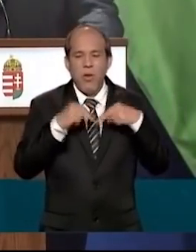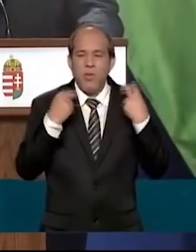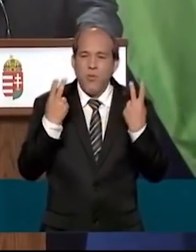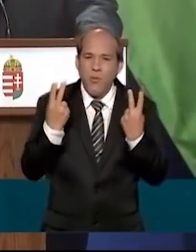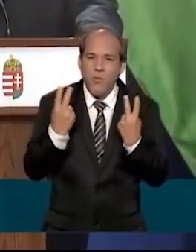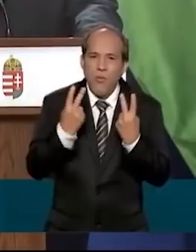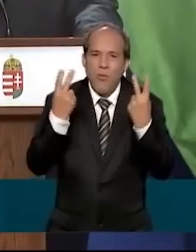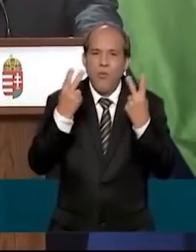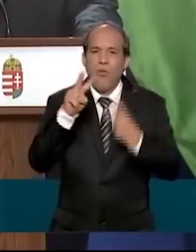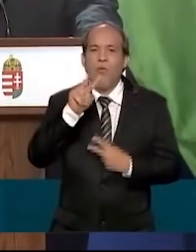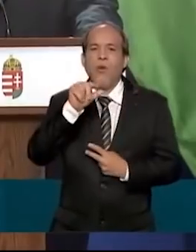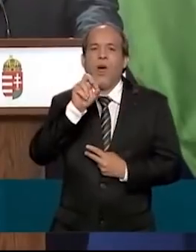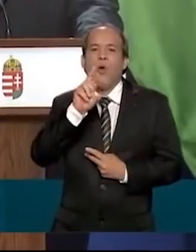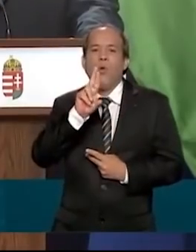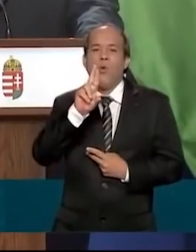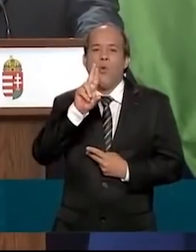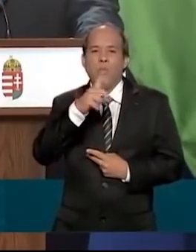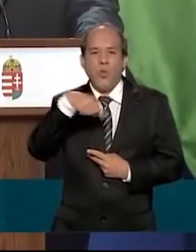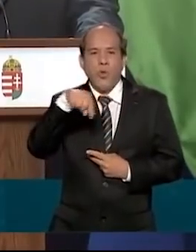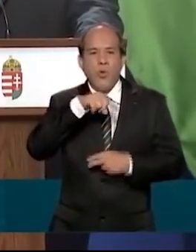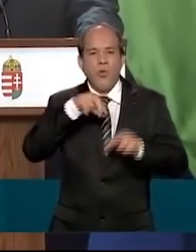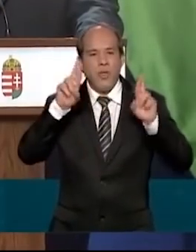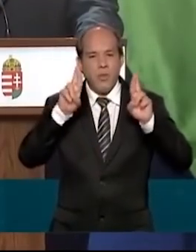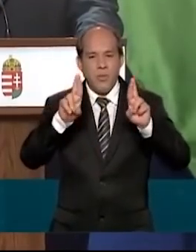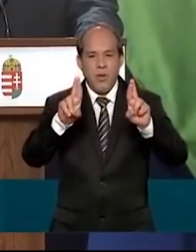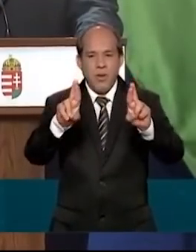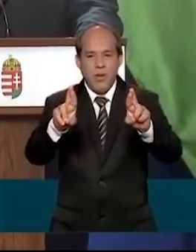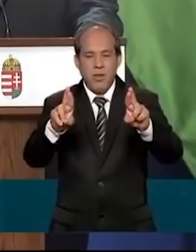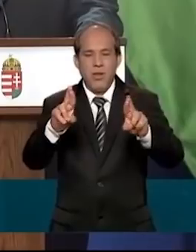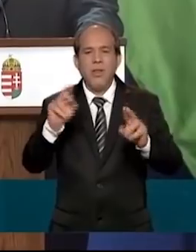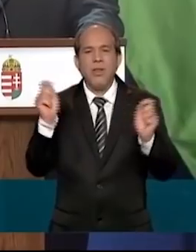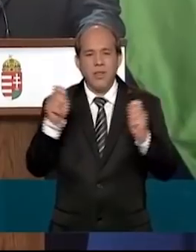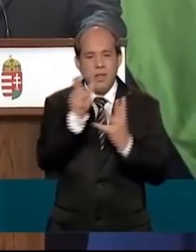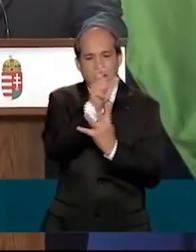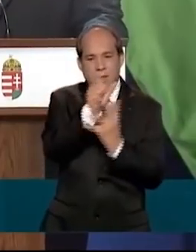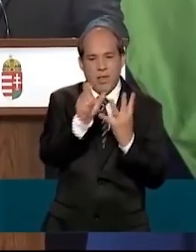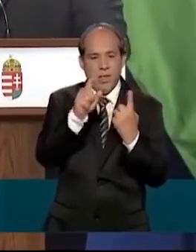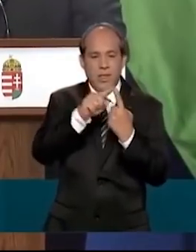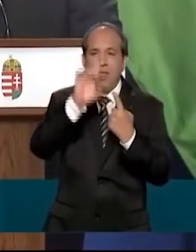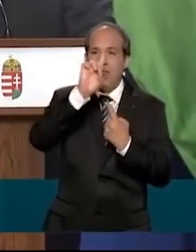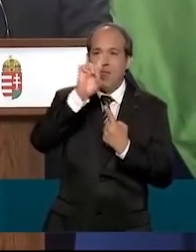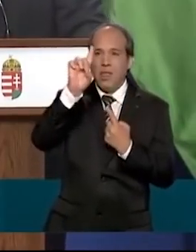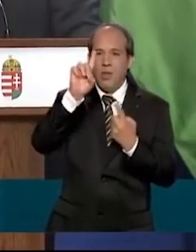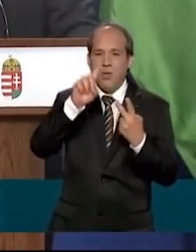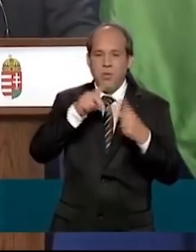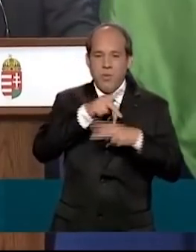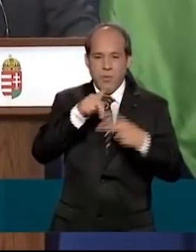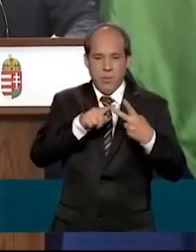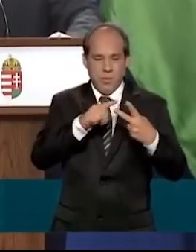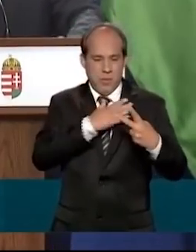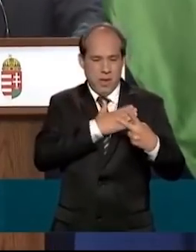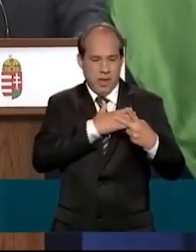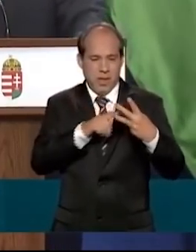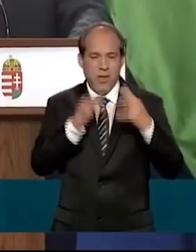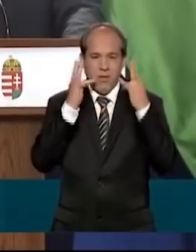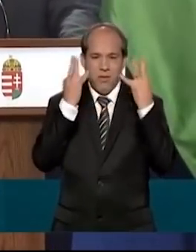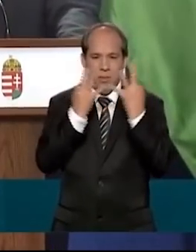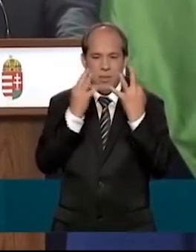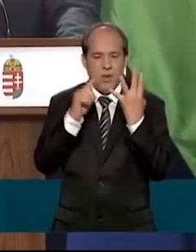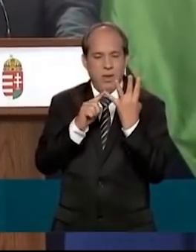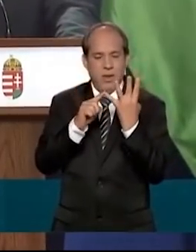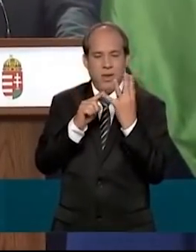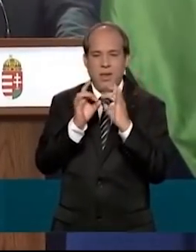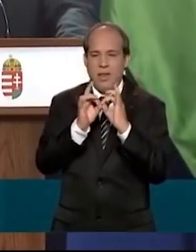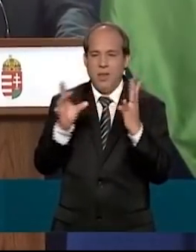nós representamos que podem ser resumidas em quatro palavras Deus Pátria família e